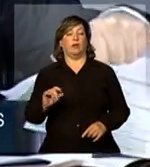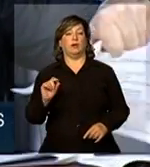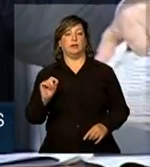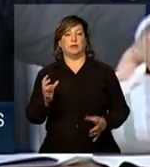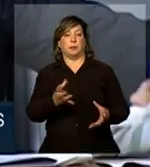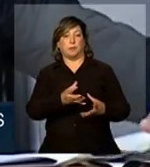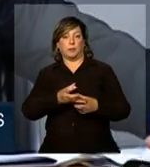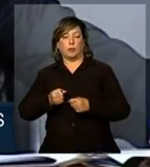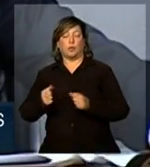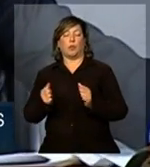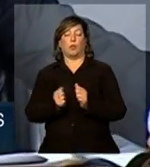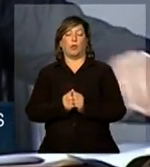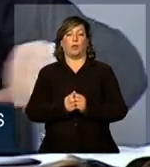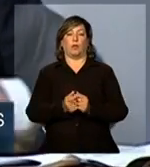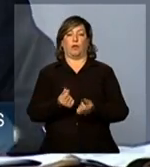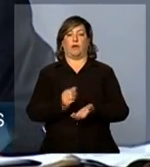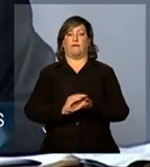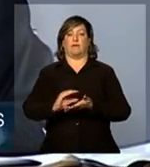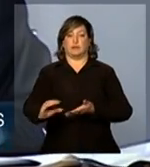pelos investimentos.